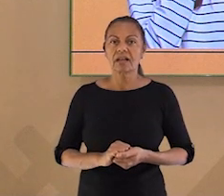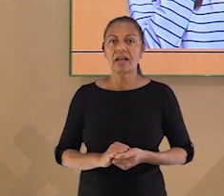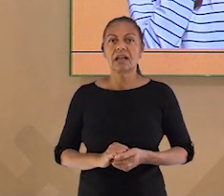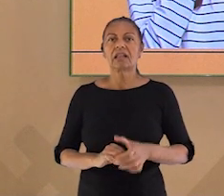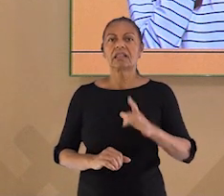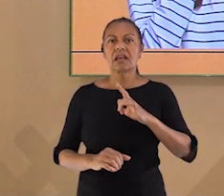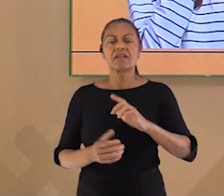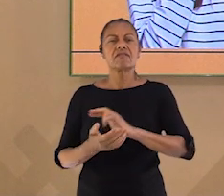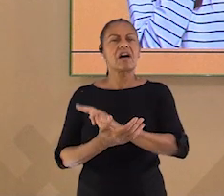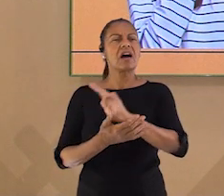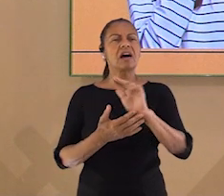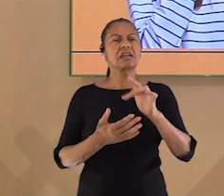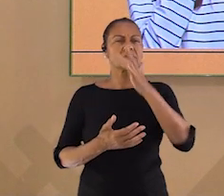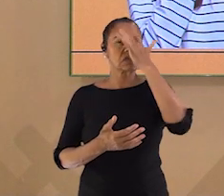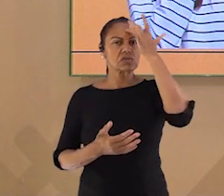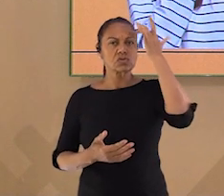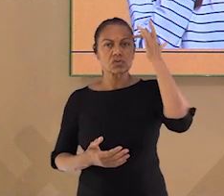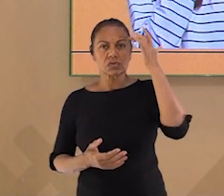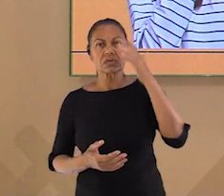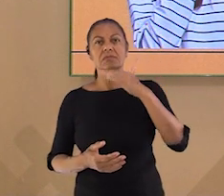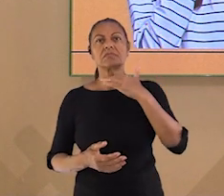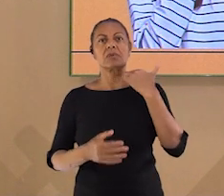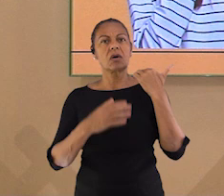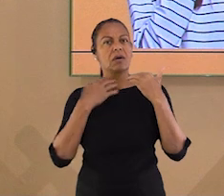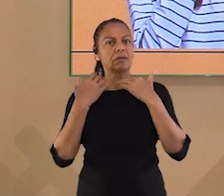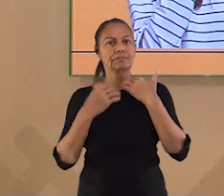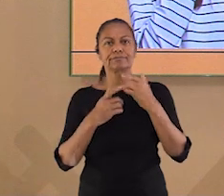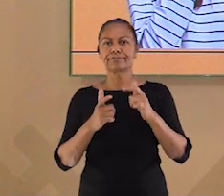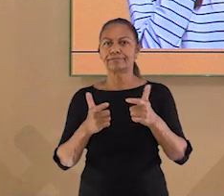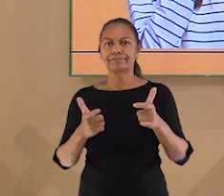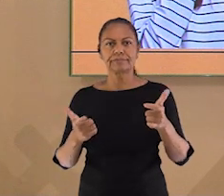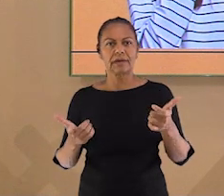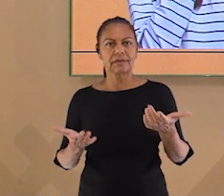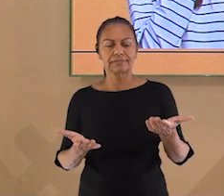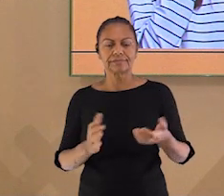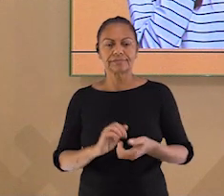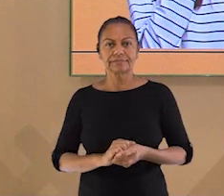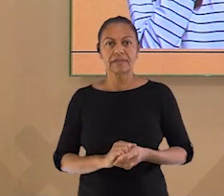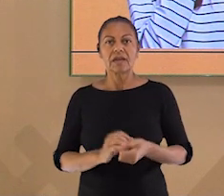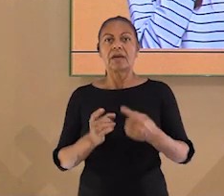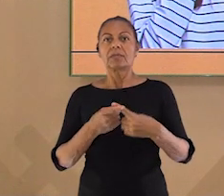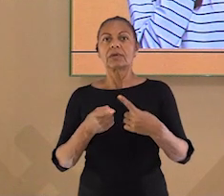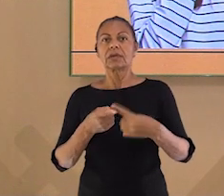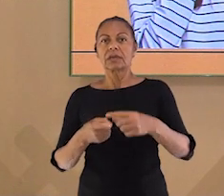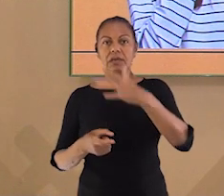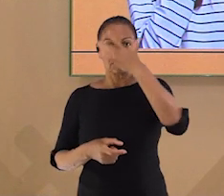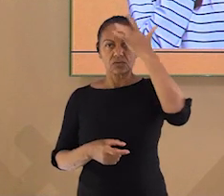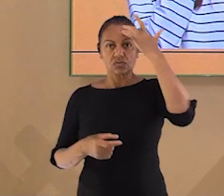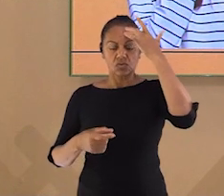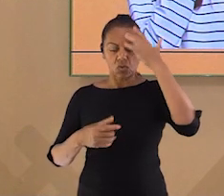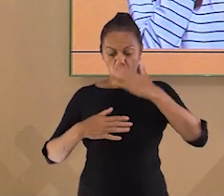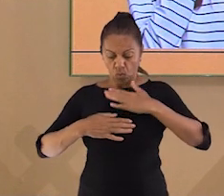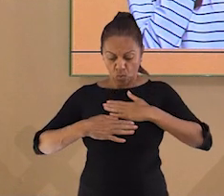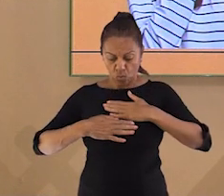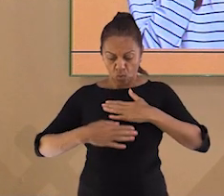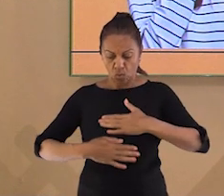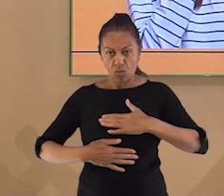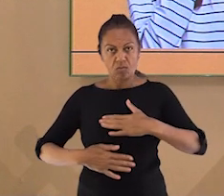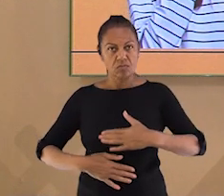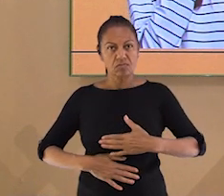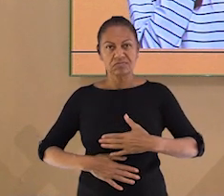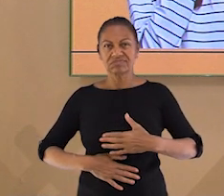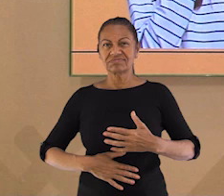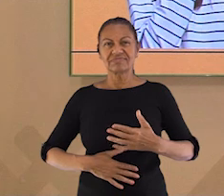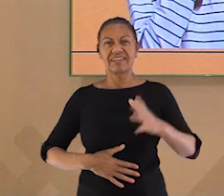não morrem por causa do calor ou do frio, mas por doenças associadas a esse fenômeno. O nosso corpo